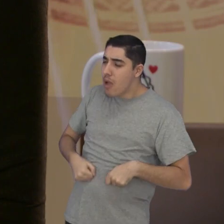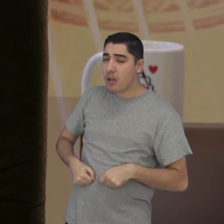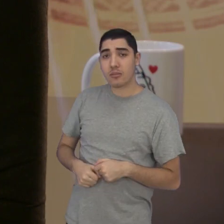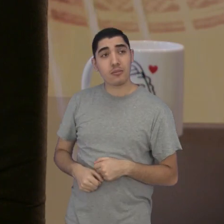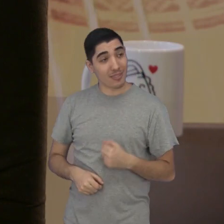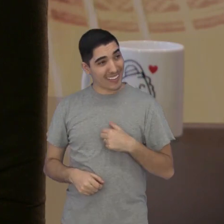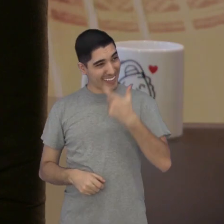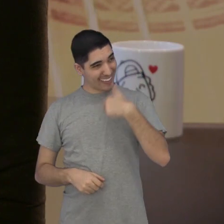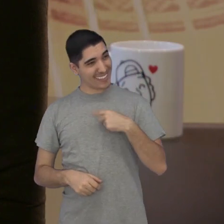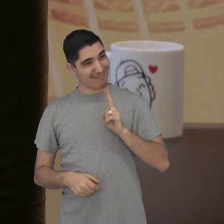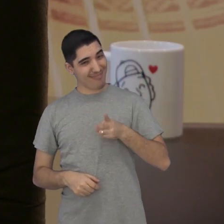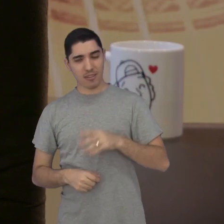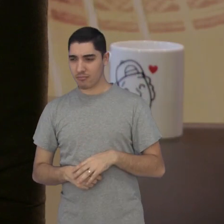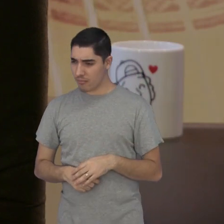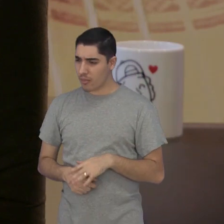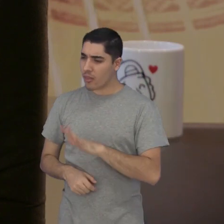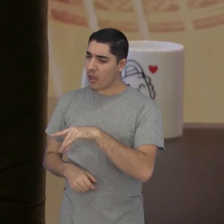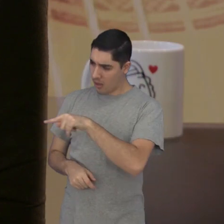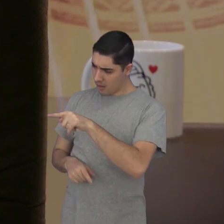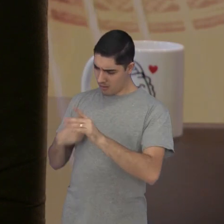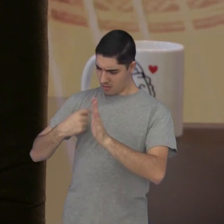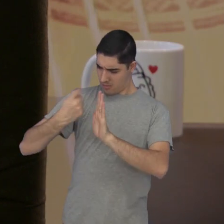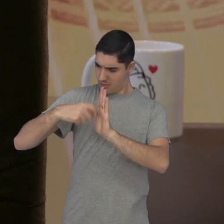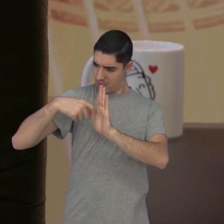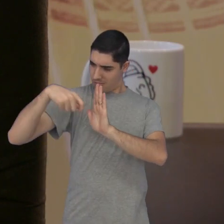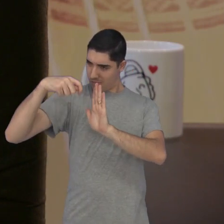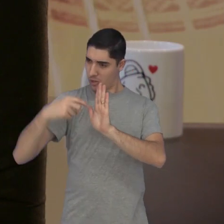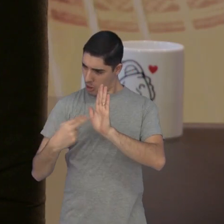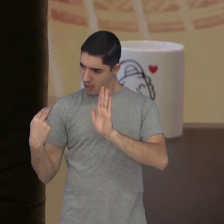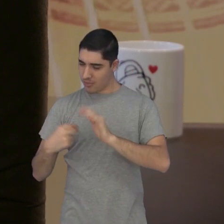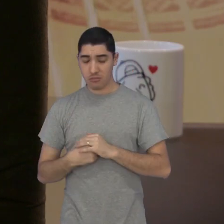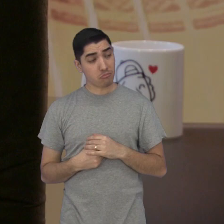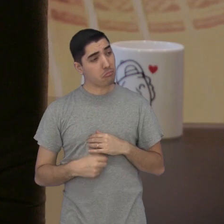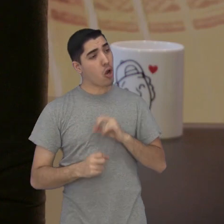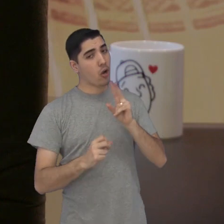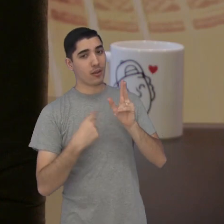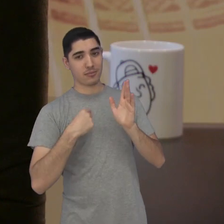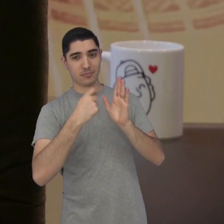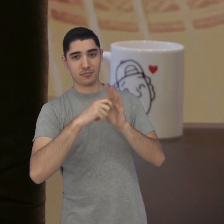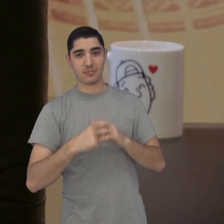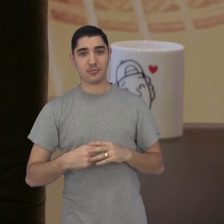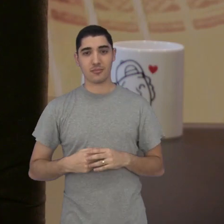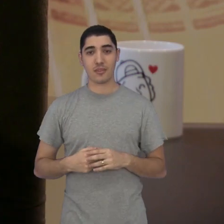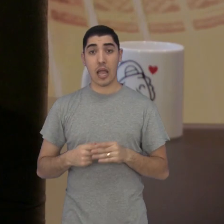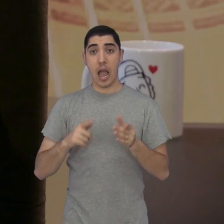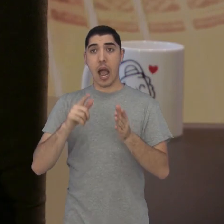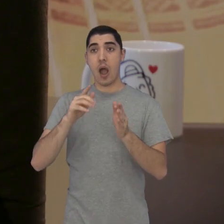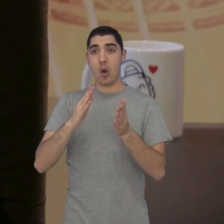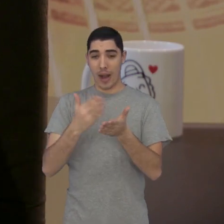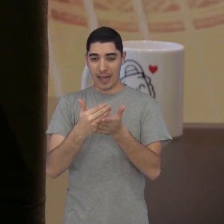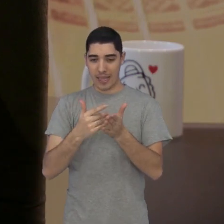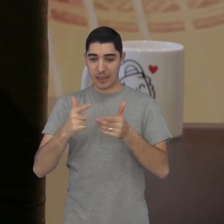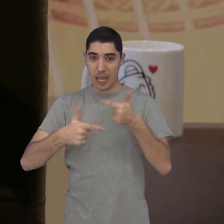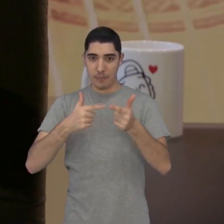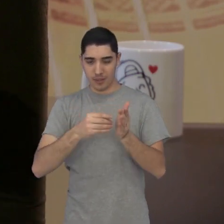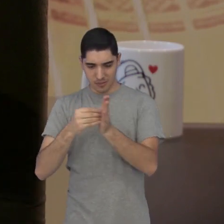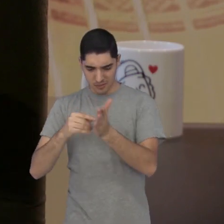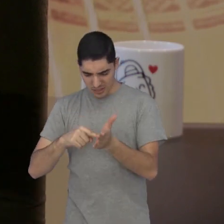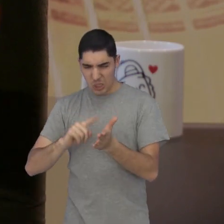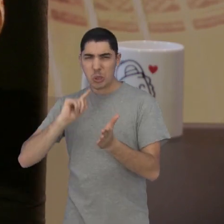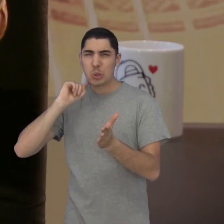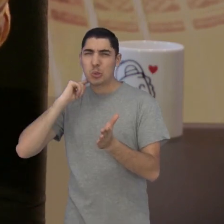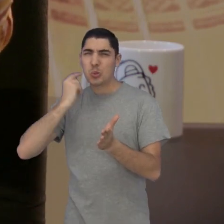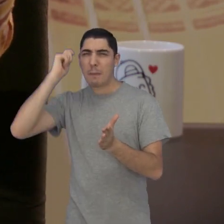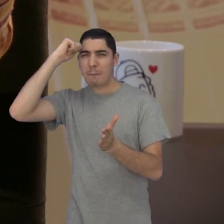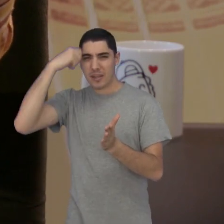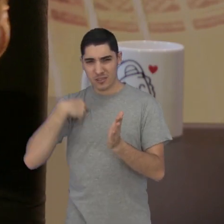você não é o Mazzaropinho? Eu falei, sou eu mesmo. Eu falei, escuta, você me dá um autógrafo? Eu falei, mas dou, é? Aí ele arrancou uma caderneta de trabalho dele,